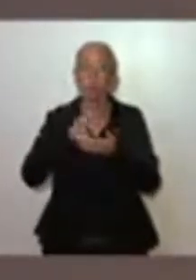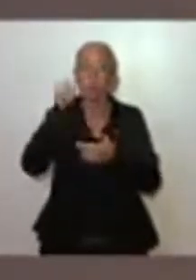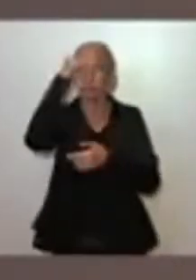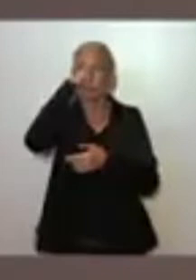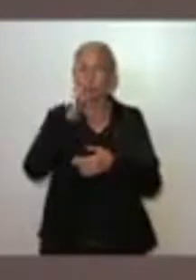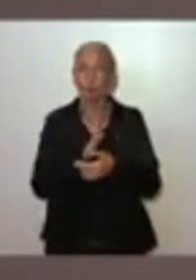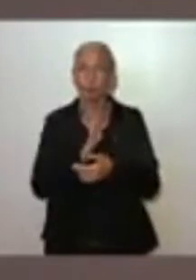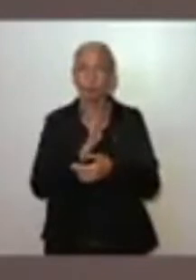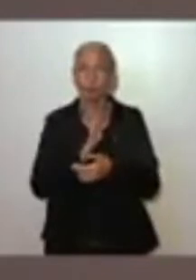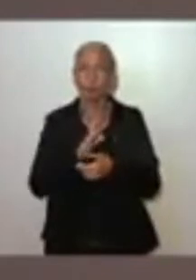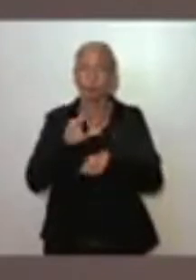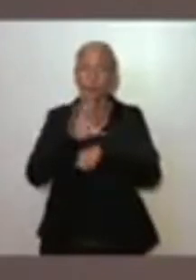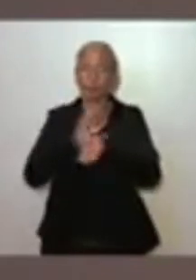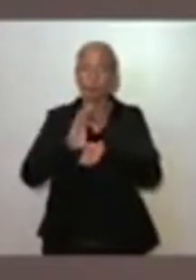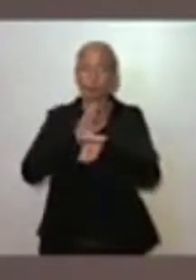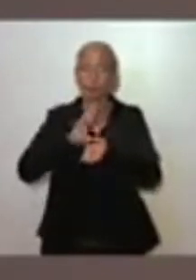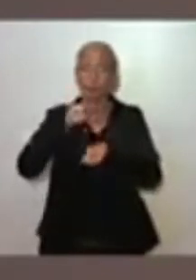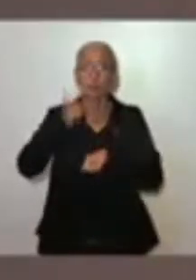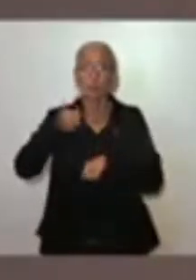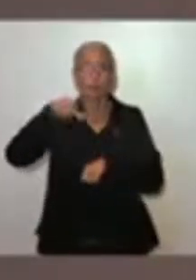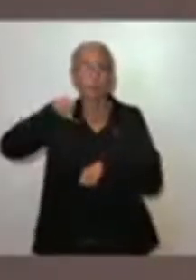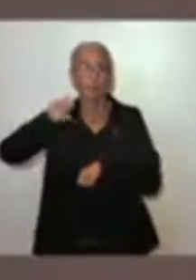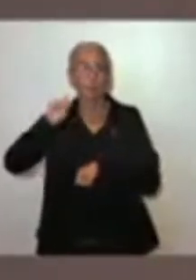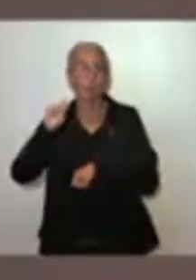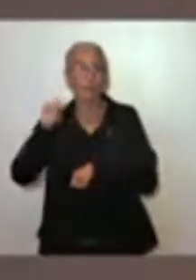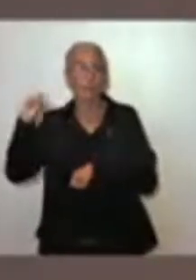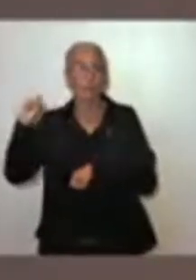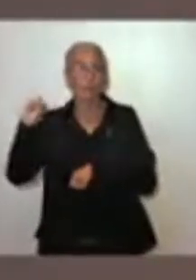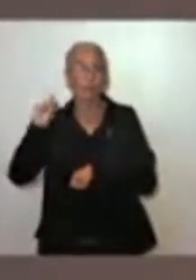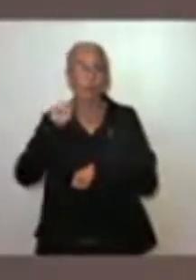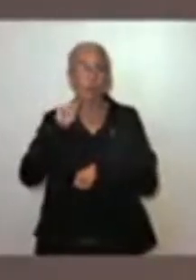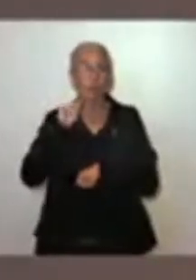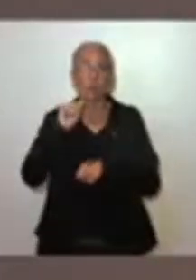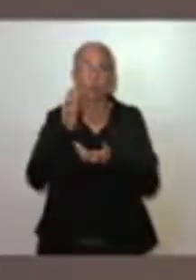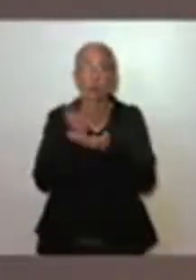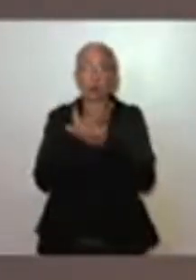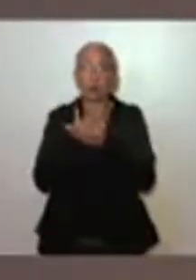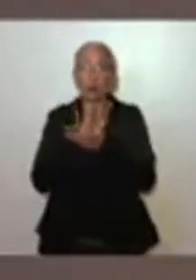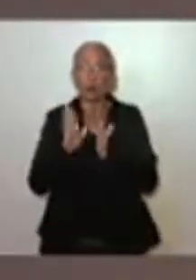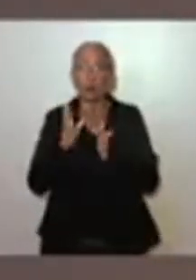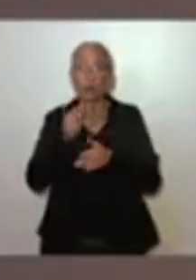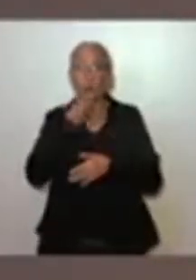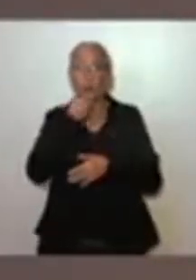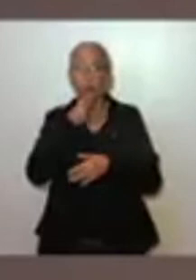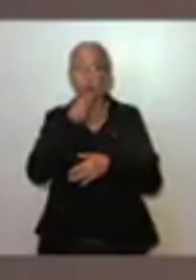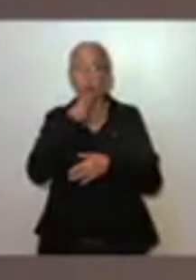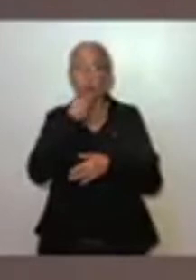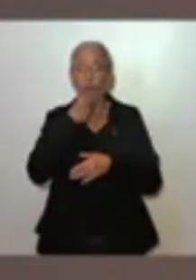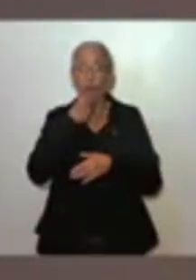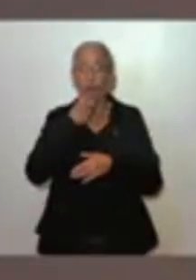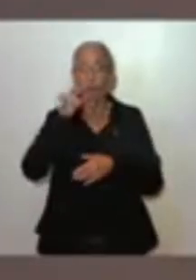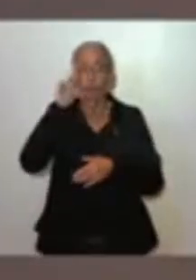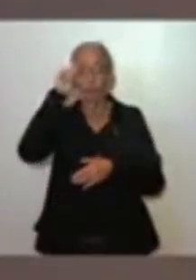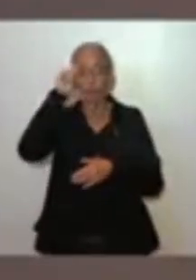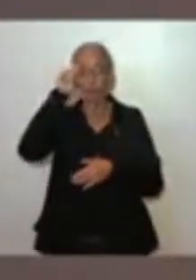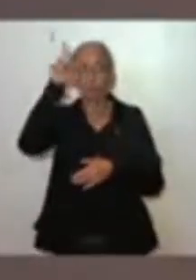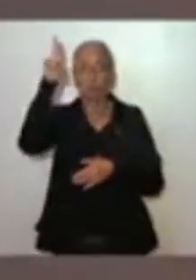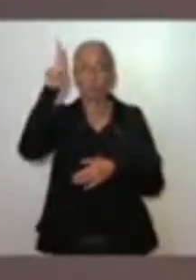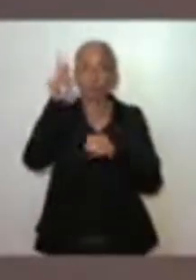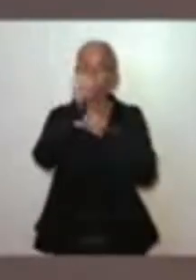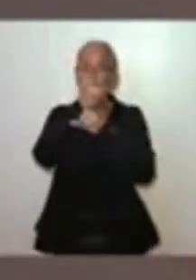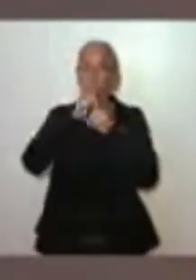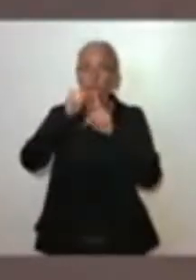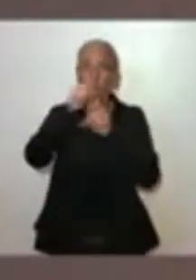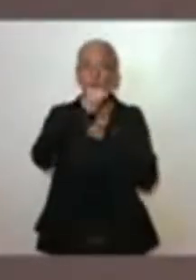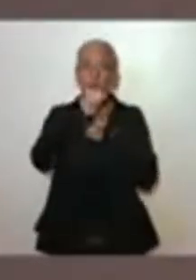com a Constituição de 1988 que acabou com a condição do homem como chefe da sociedade